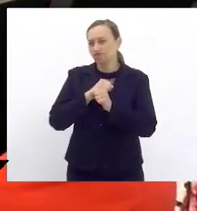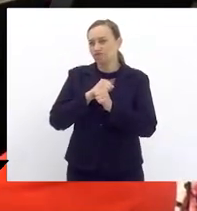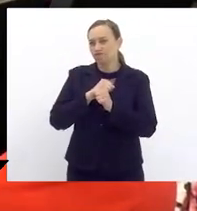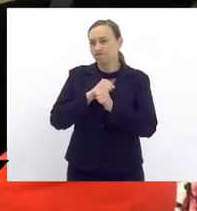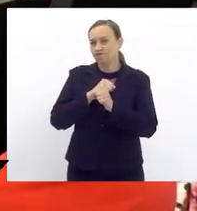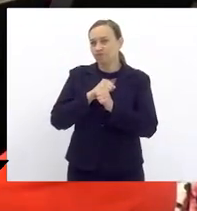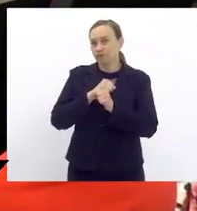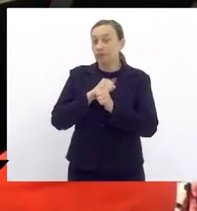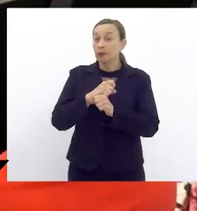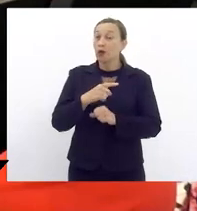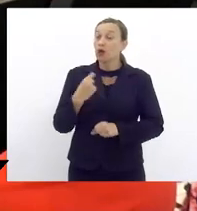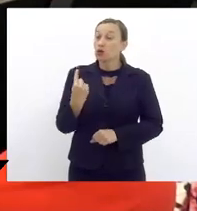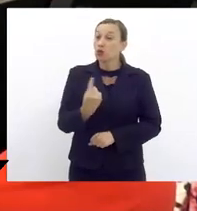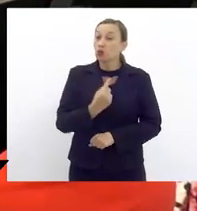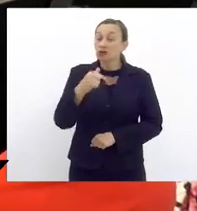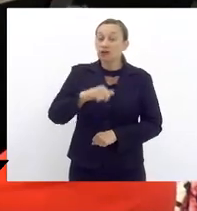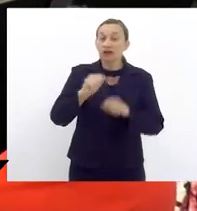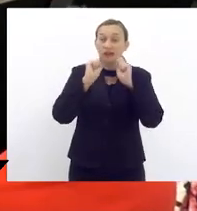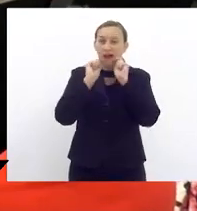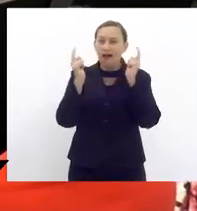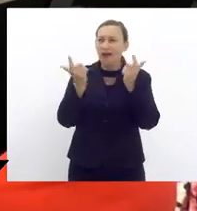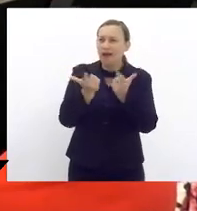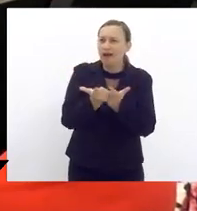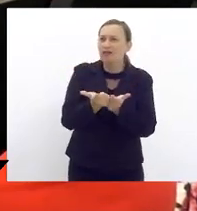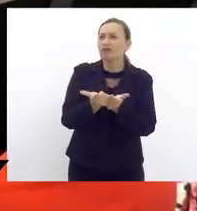Estamos aqui na alerj